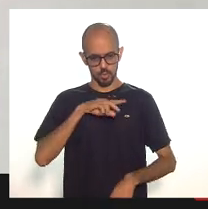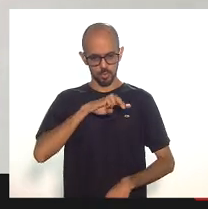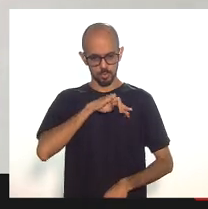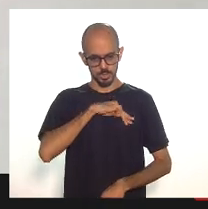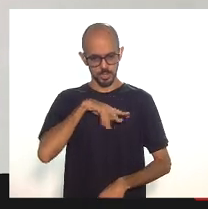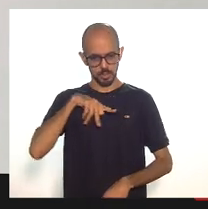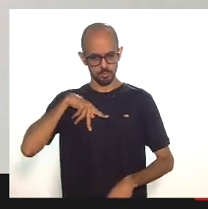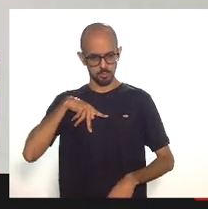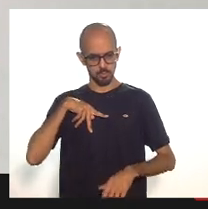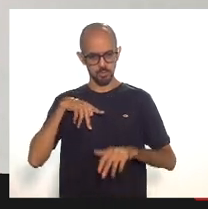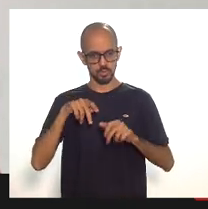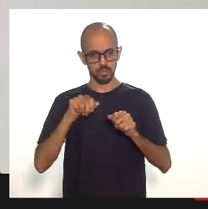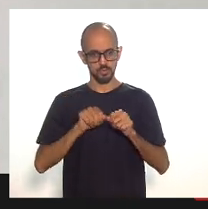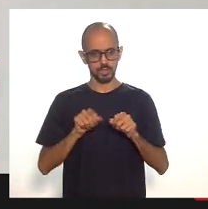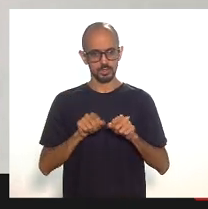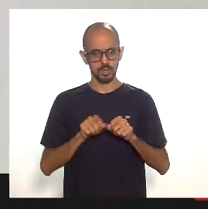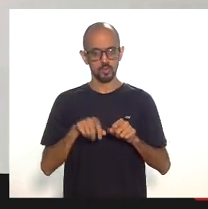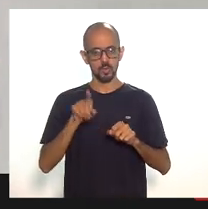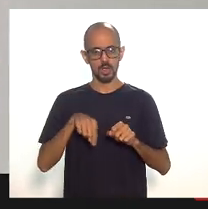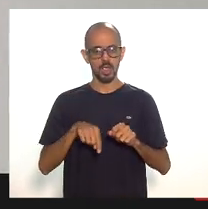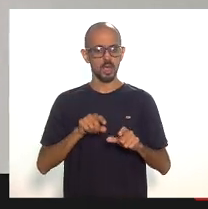cumprido efetivamente...